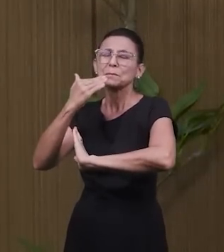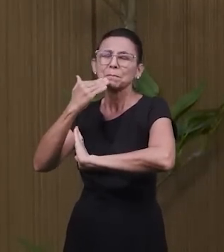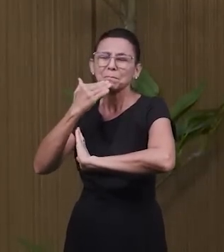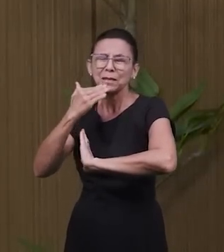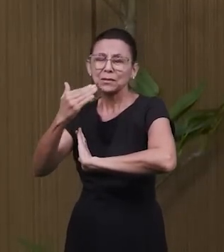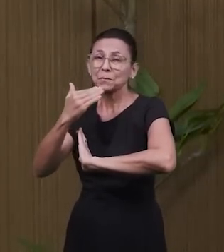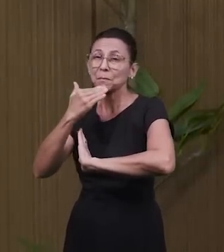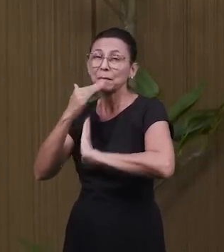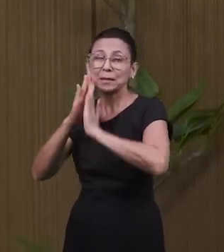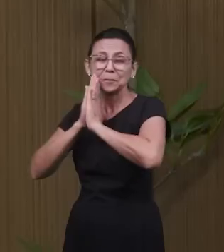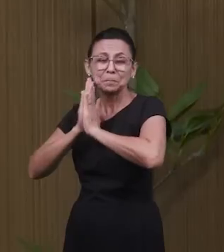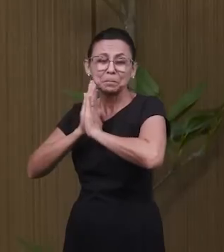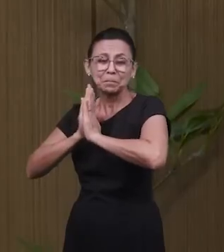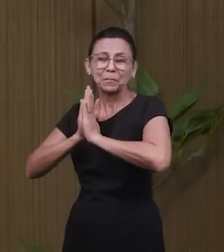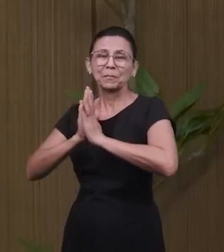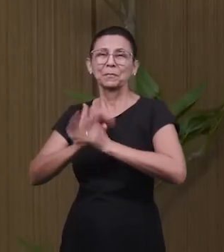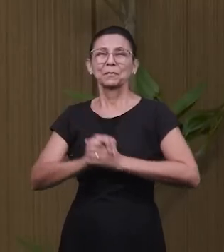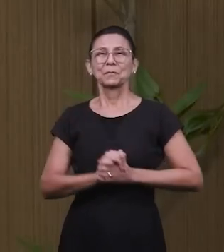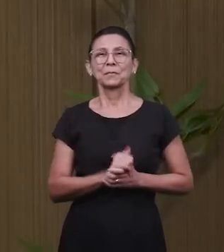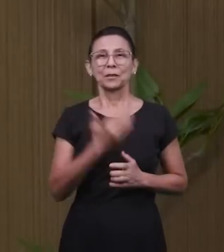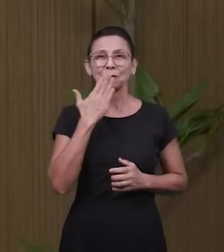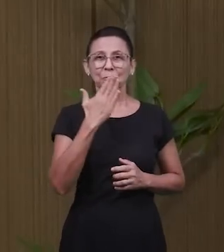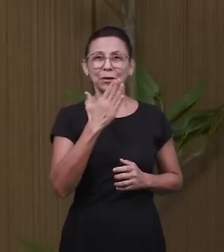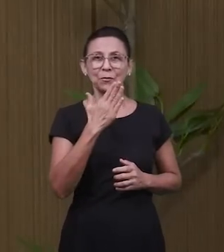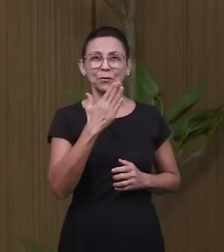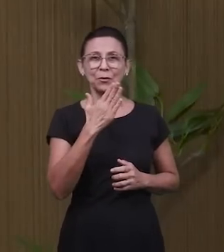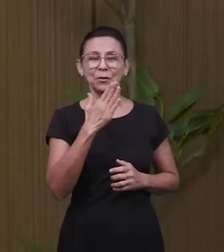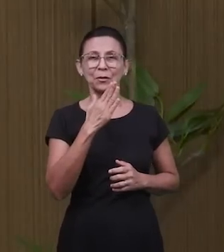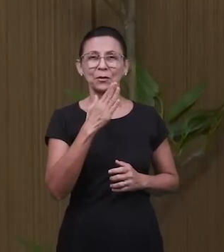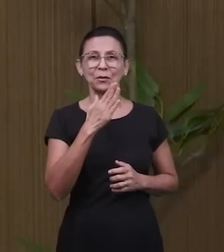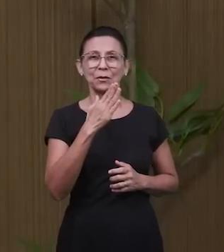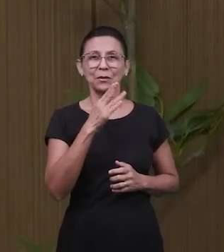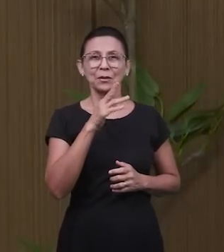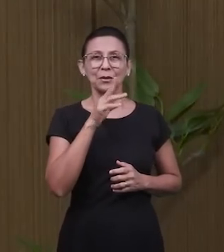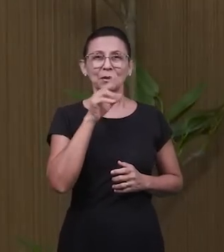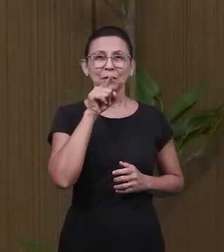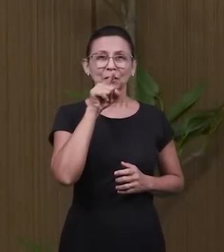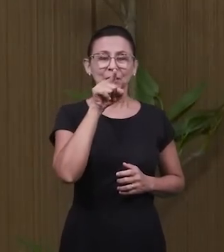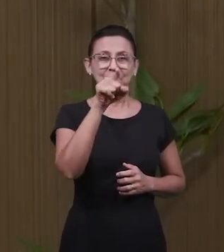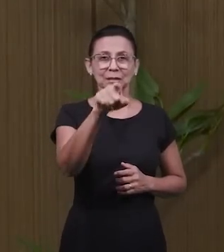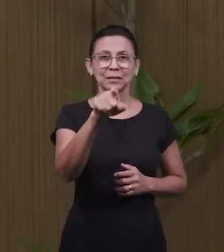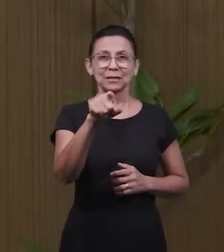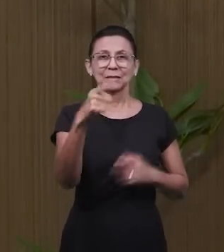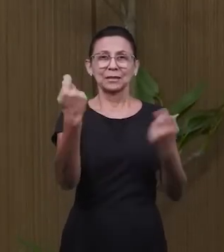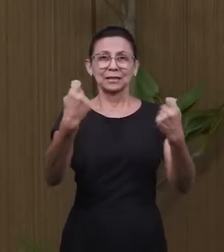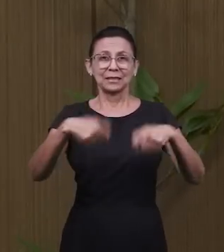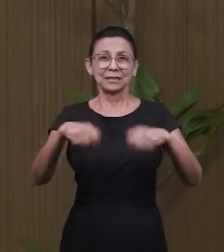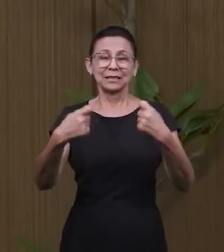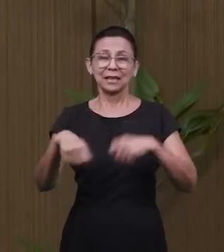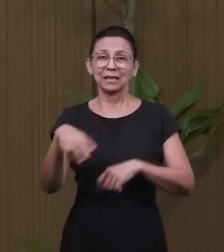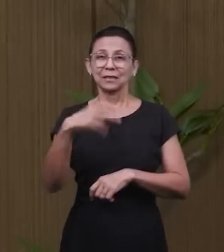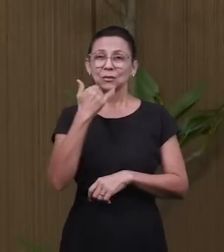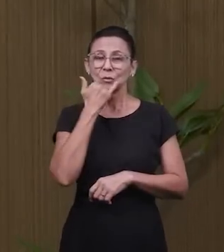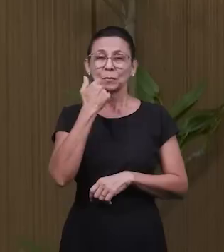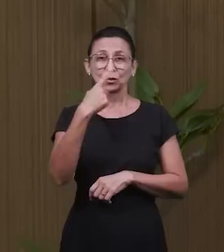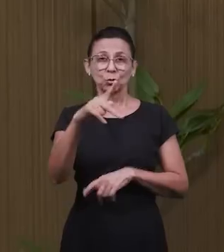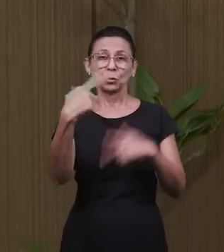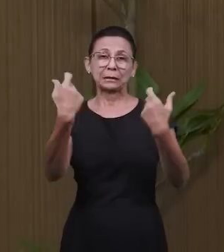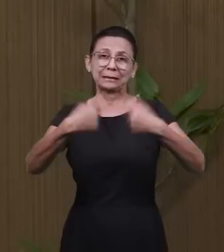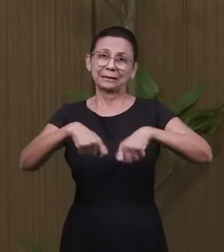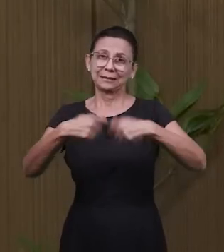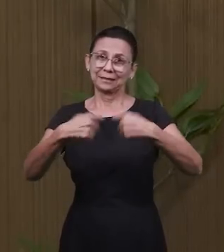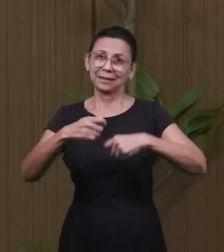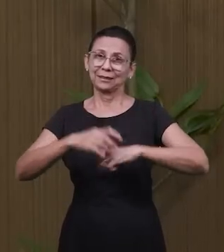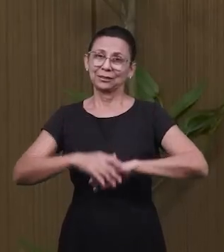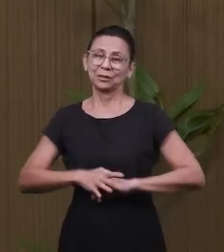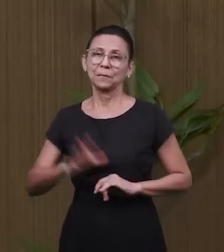inexprimíveis. E a palavra do Senhor fala mais, que o Espírito Santo, ele conhece a nossa necessidade, mas